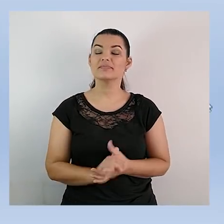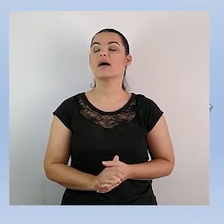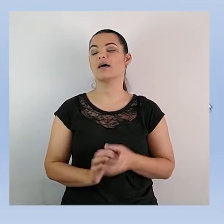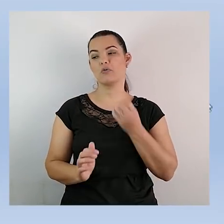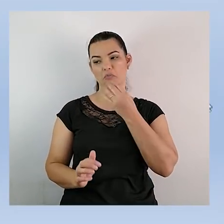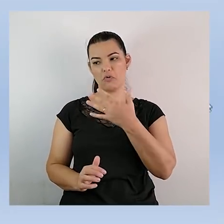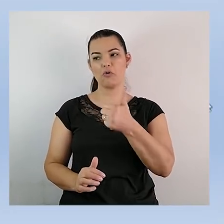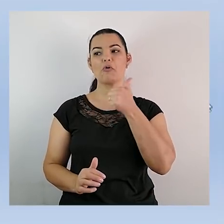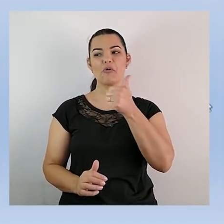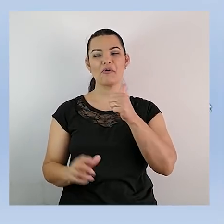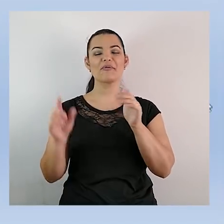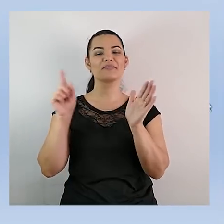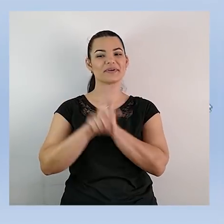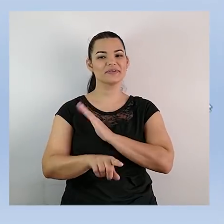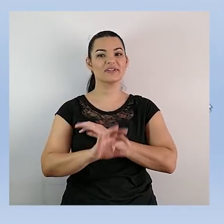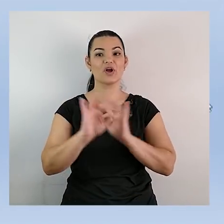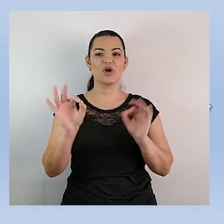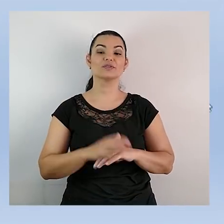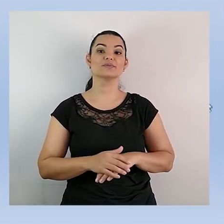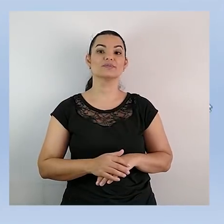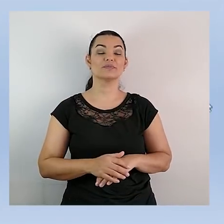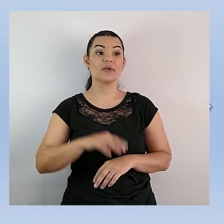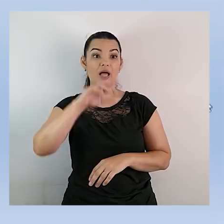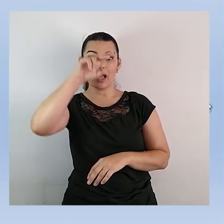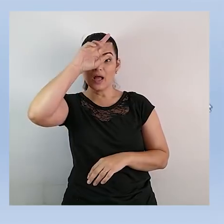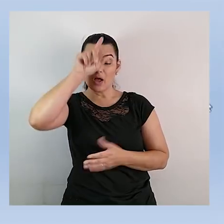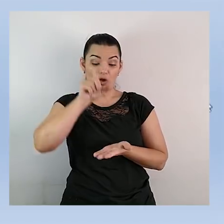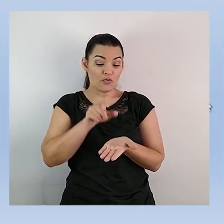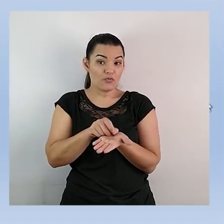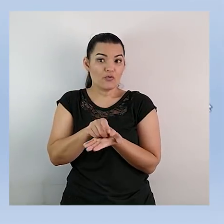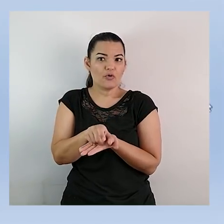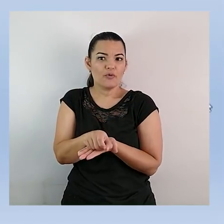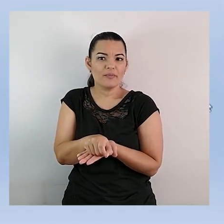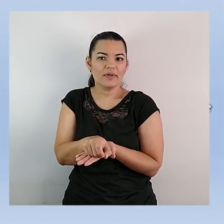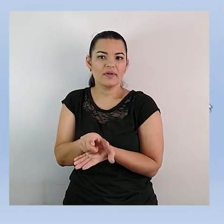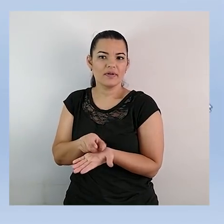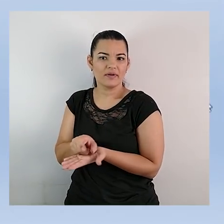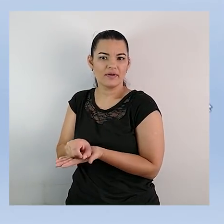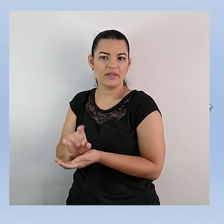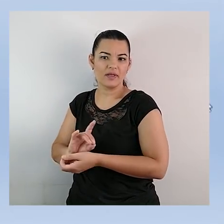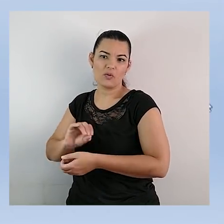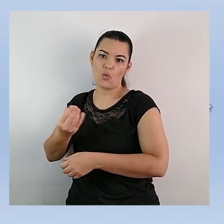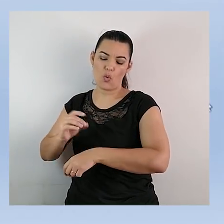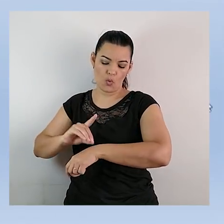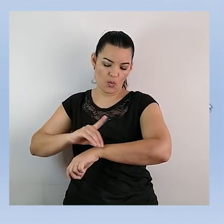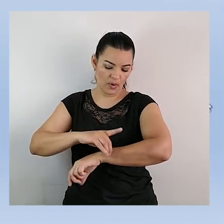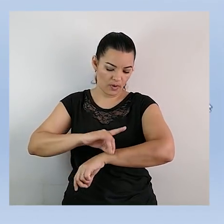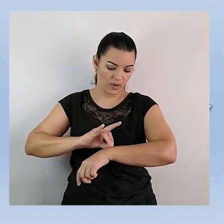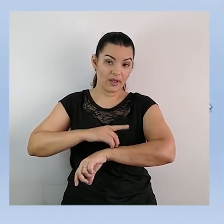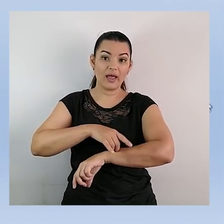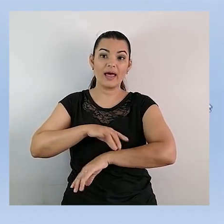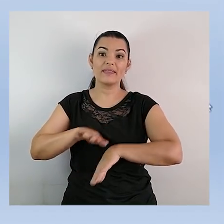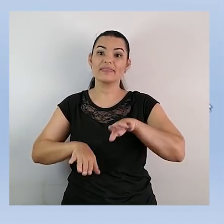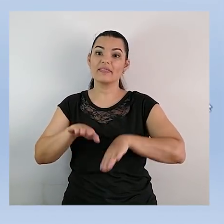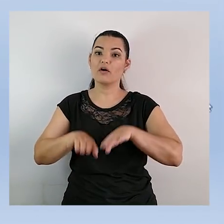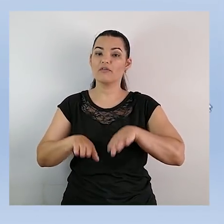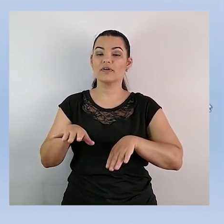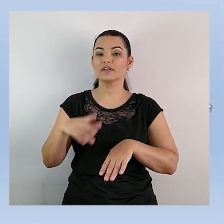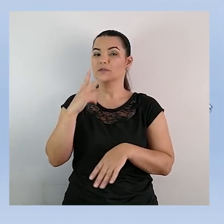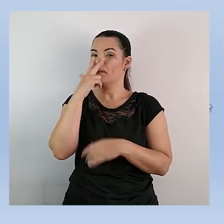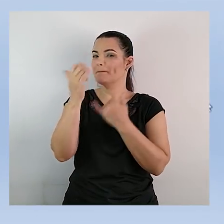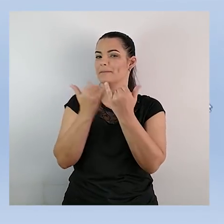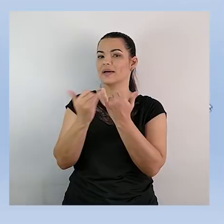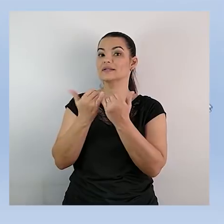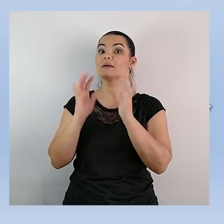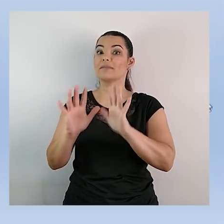Muito boa pergunta, olha só. A formiga pode não parecer, né? Por causa daquele tamanhinho pequeno que ela